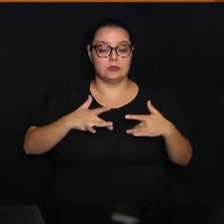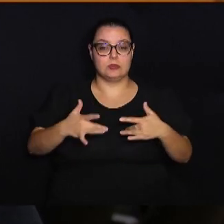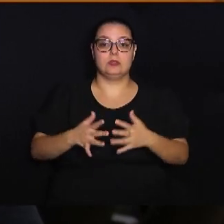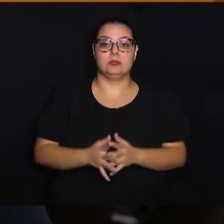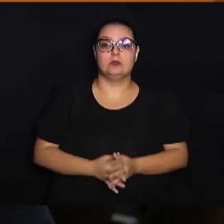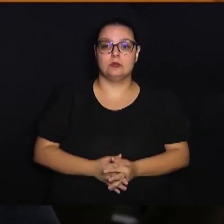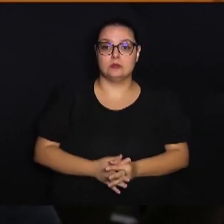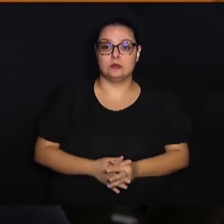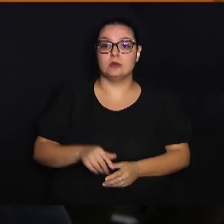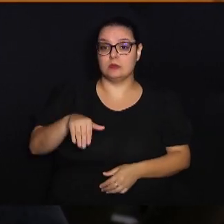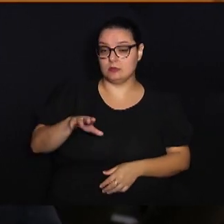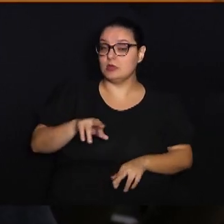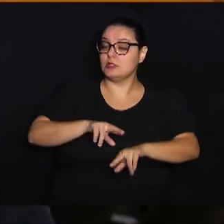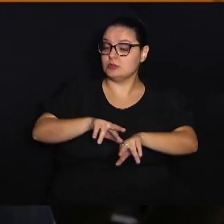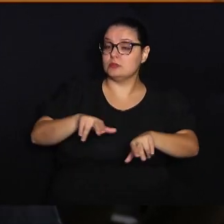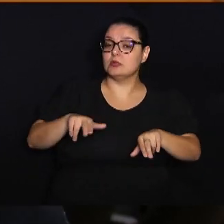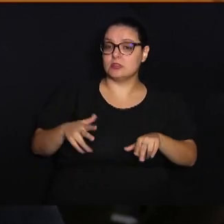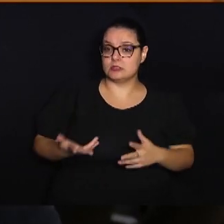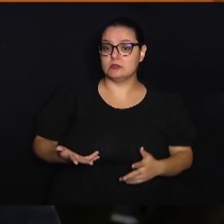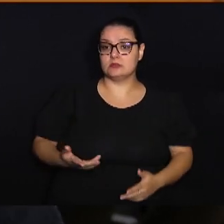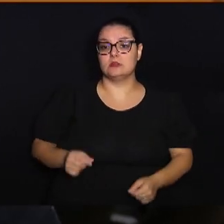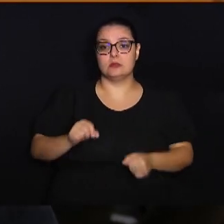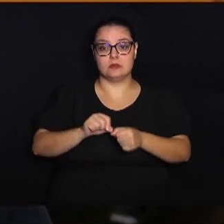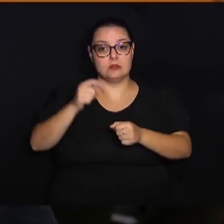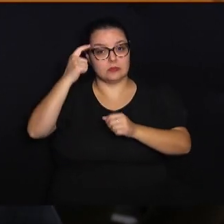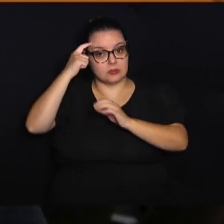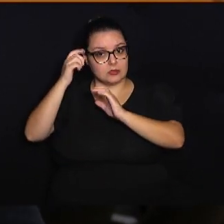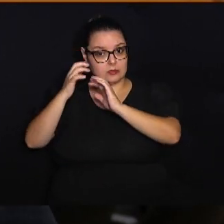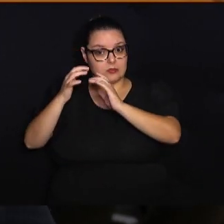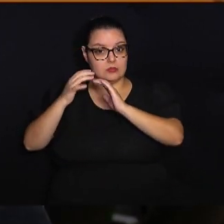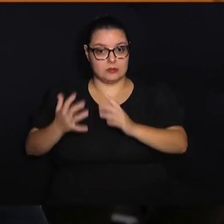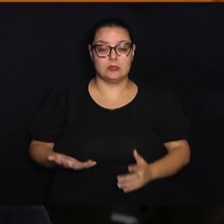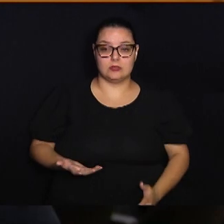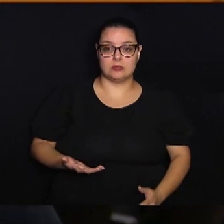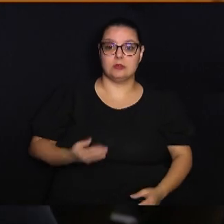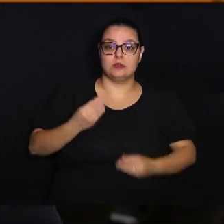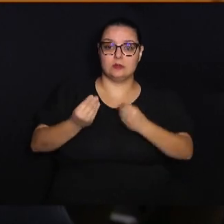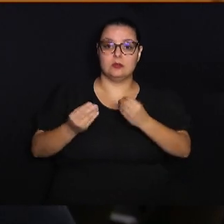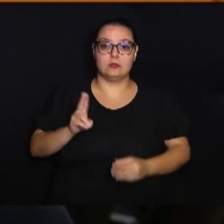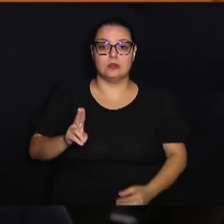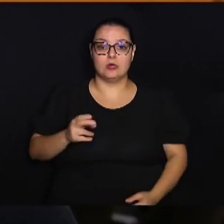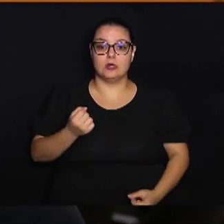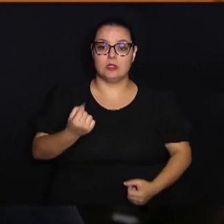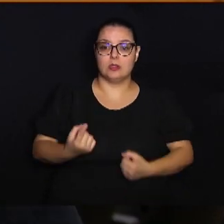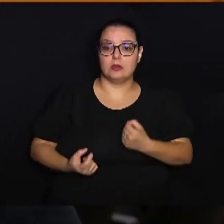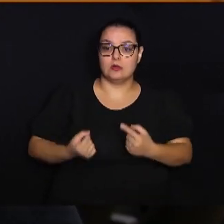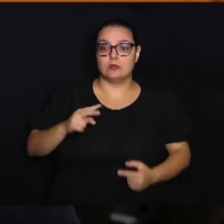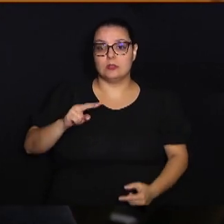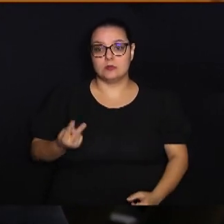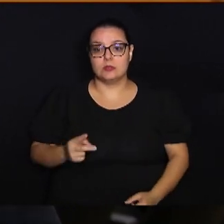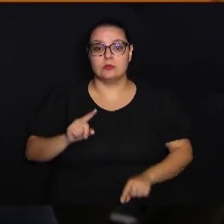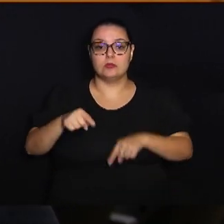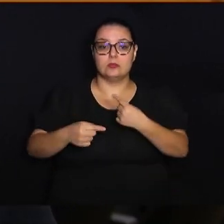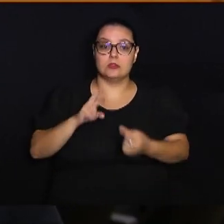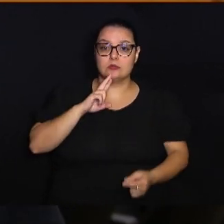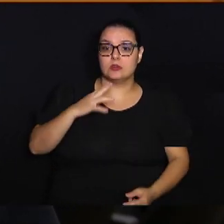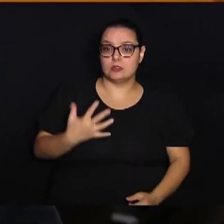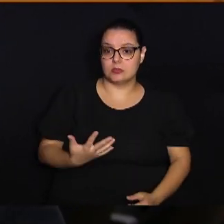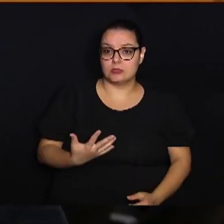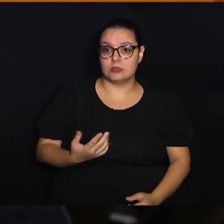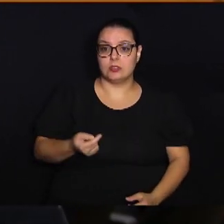às batalhas de rima, à cultura urbana e à cultura hip-hop. O vereador destacou o trabalho no Legislativo para